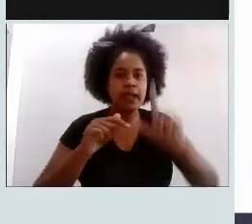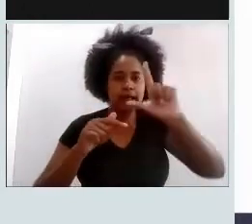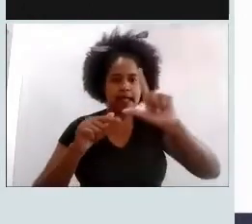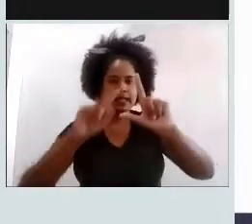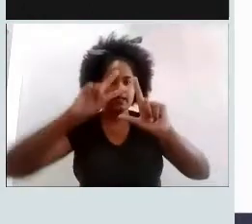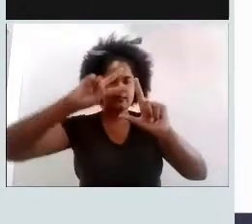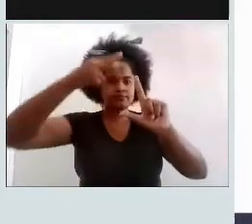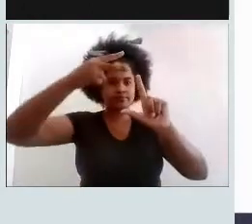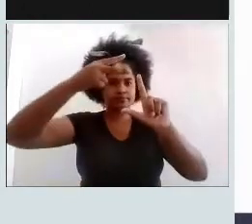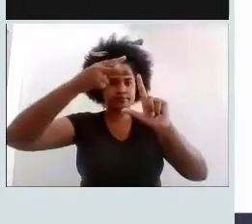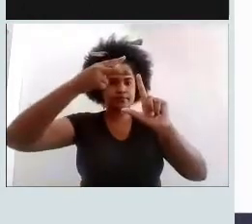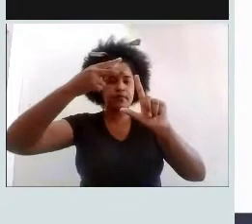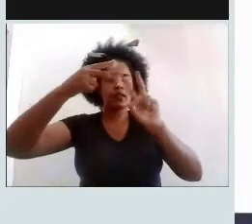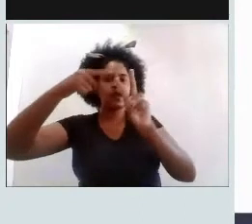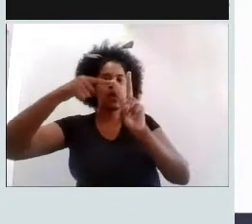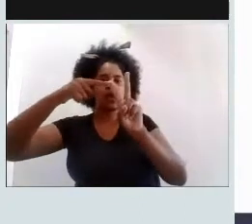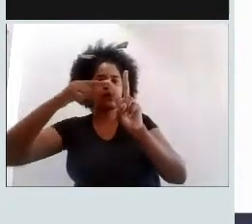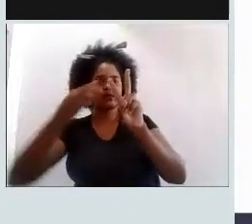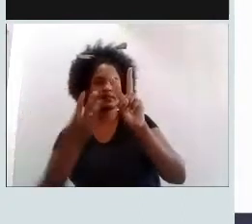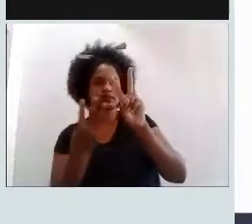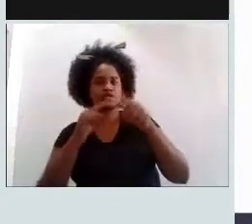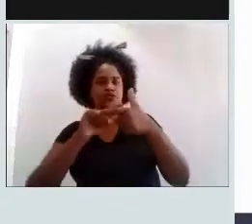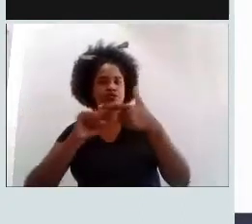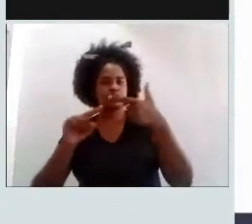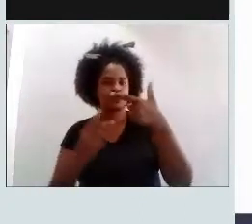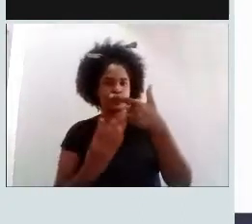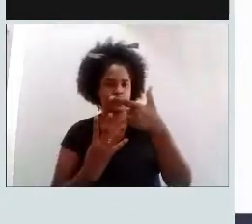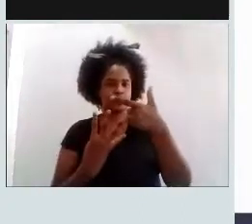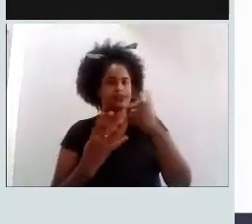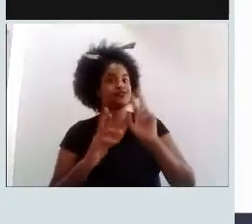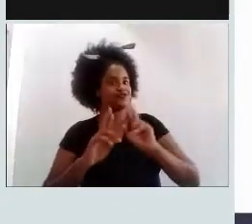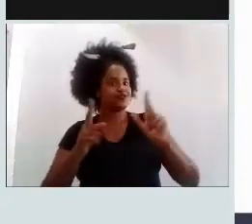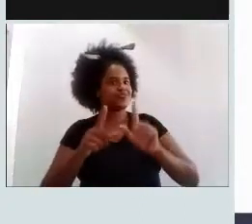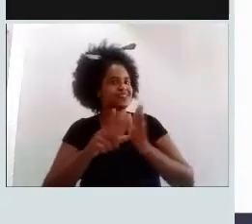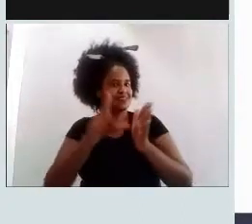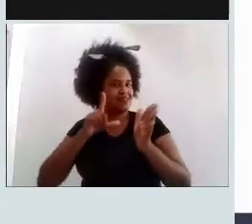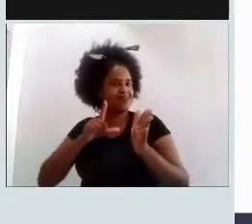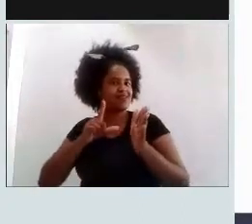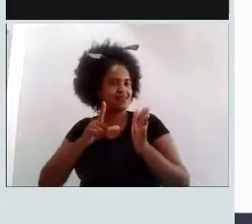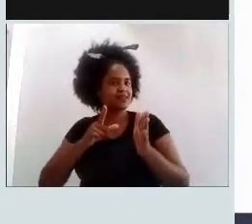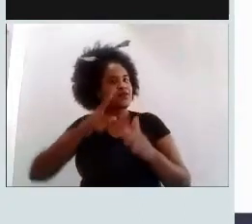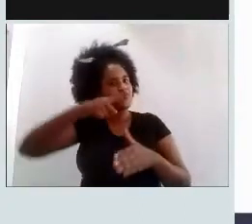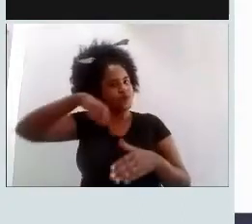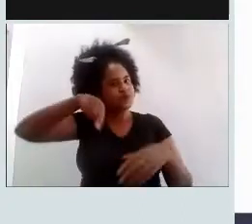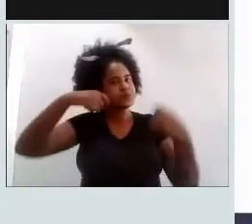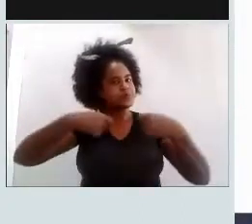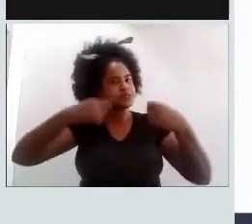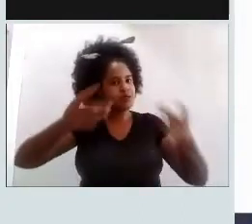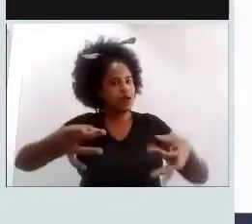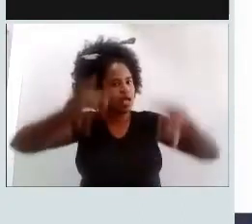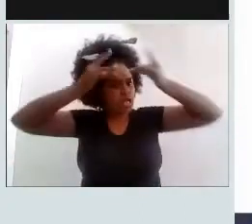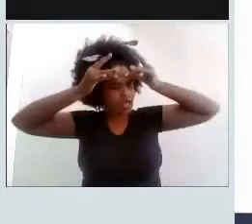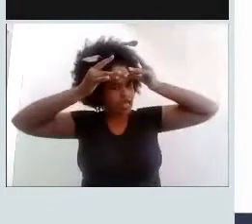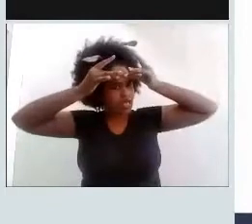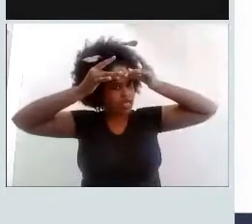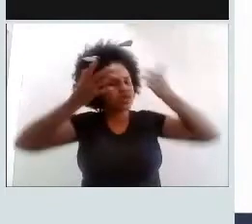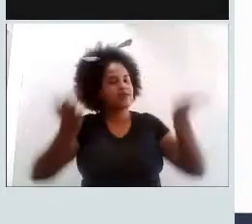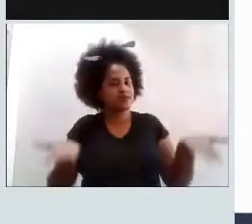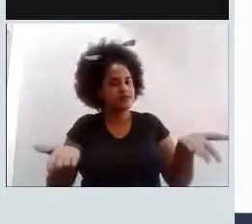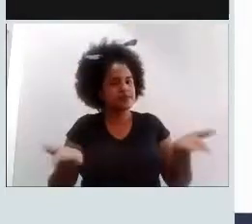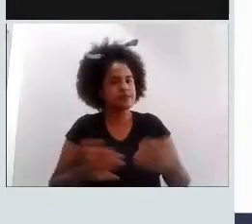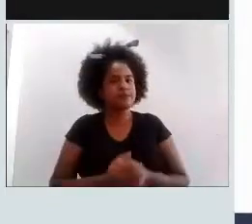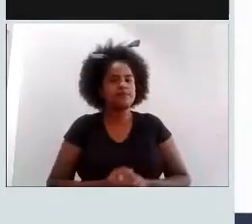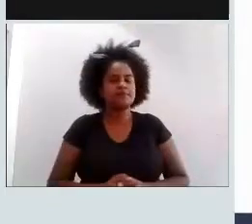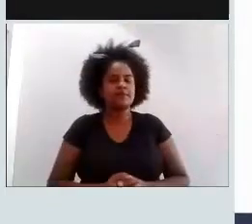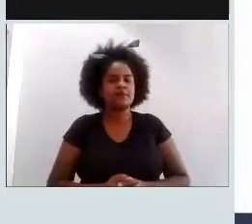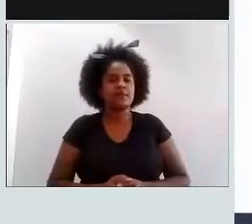3, dividido para 4, certo? Pensem bastante nessa formulazinha aí, que é como nós